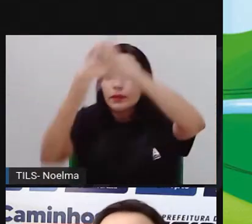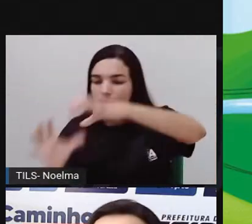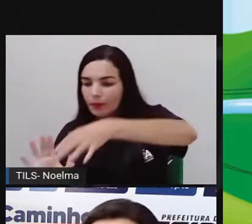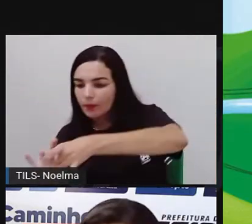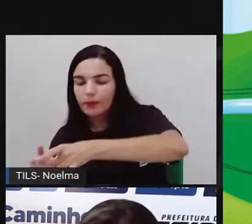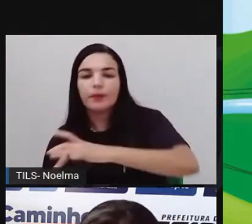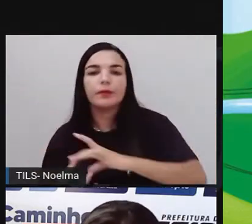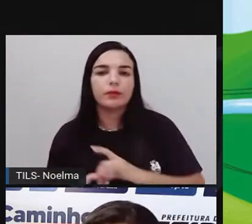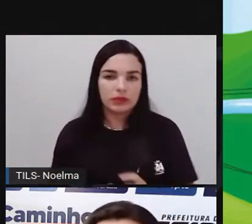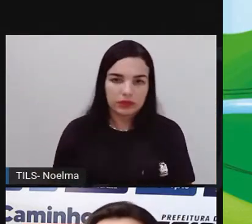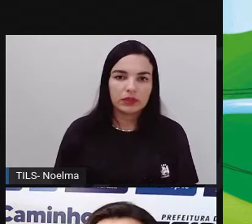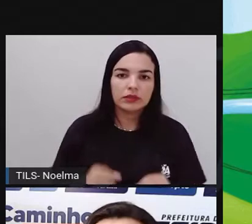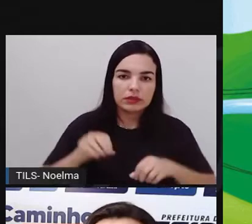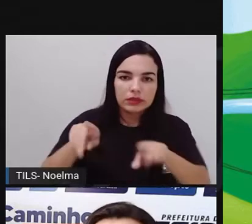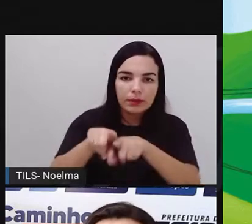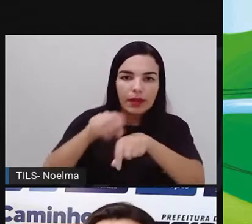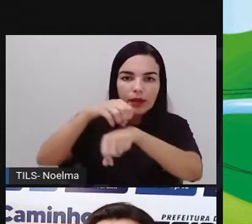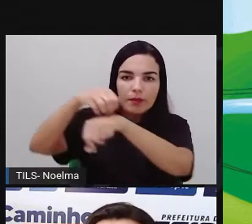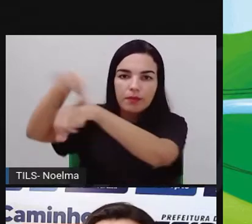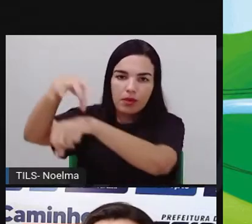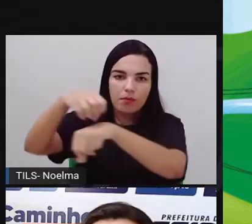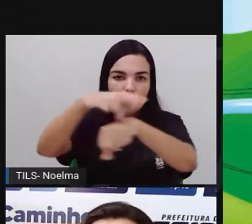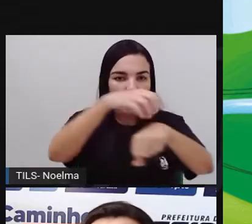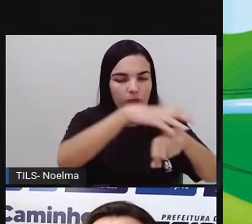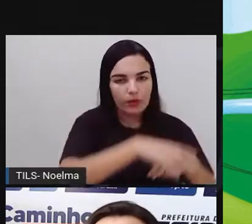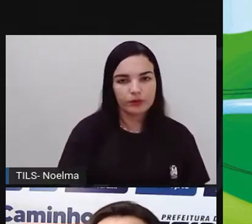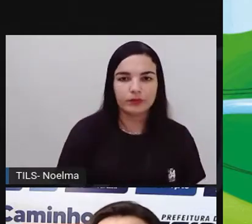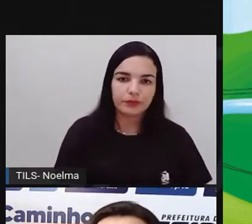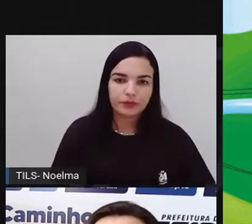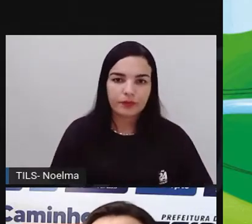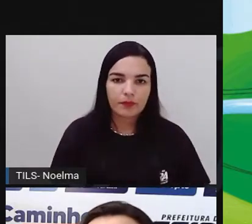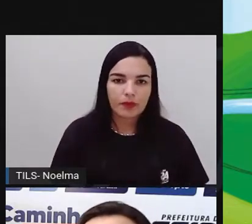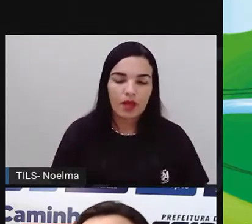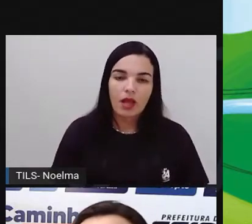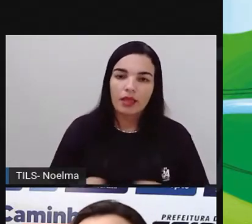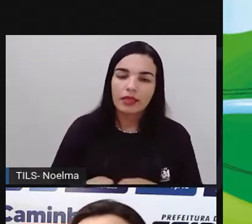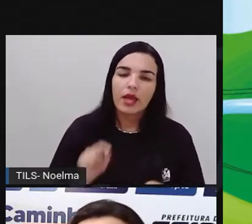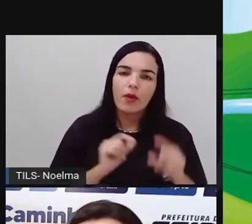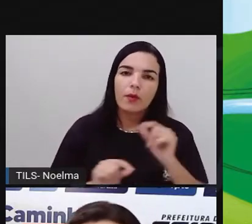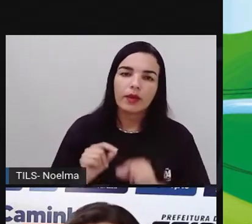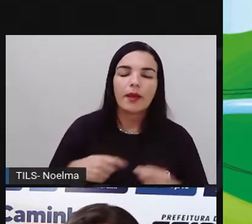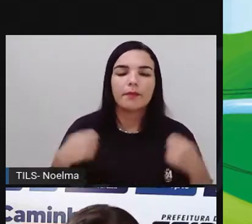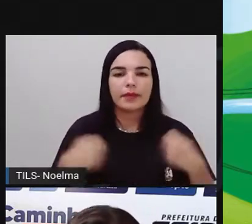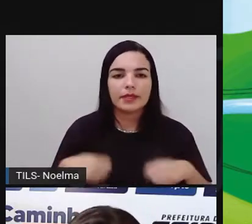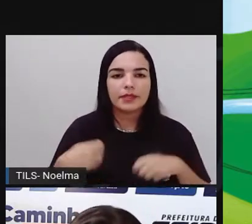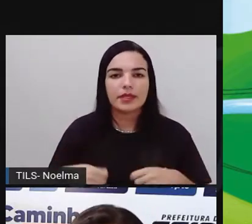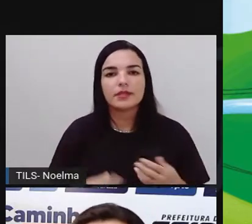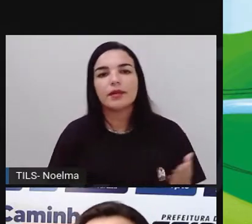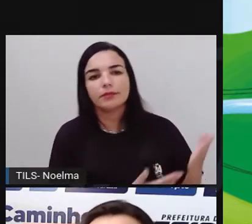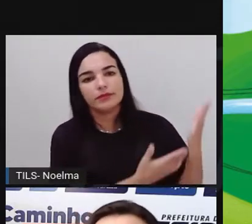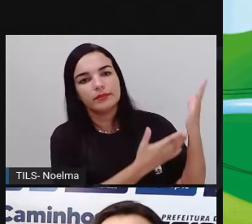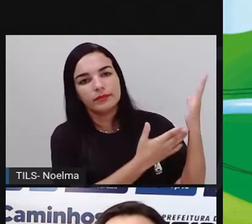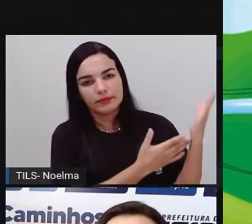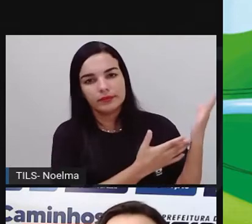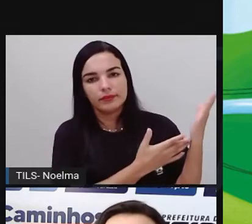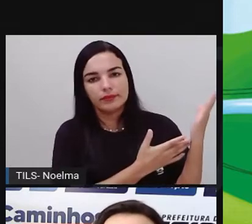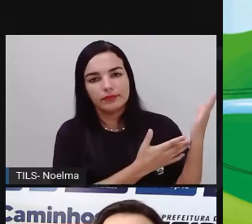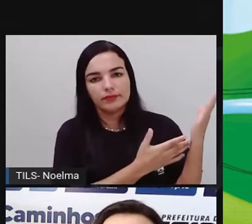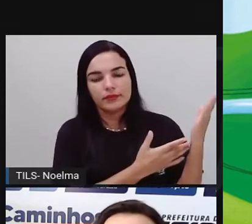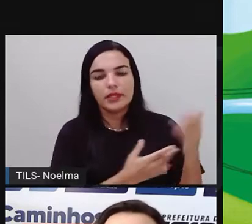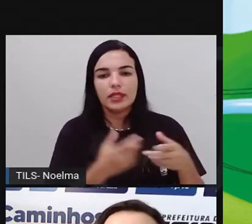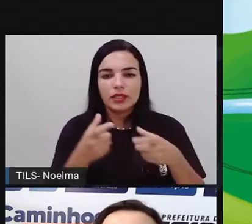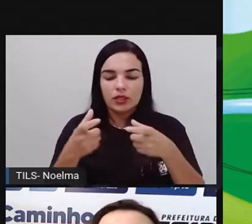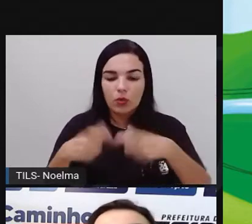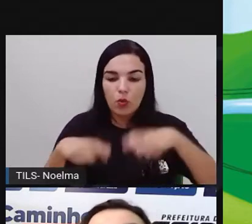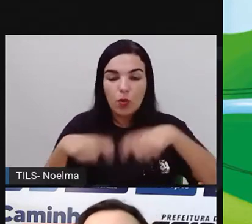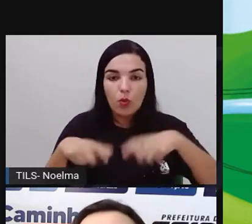e distribuída. E aí, para que a condutividade aconteça, para que